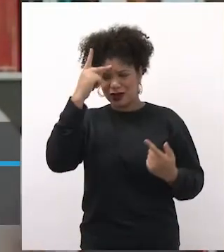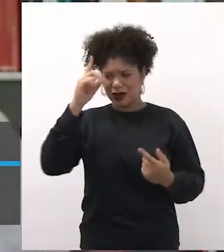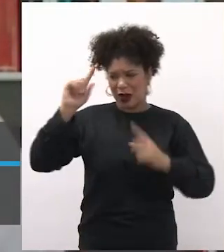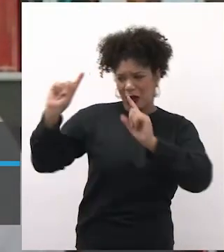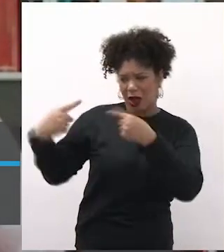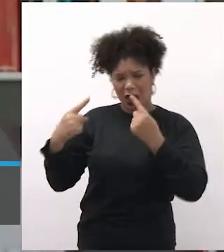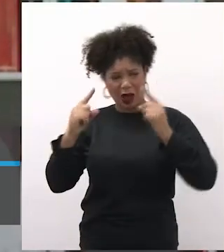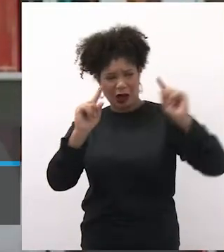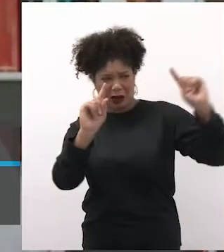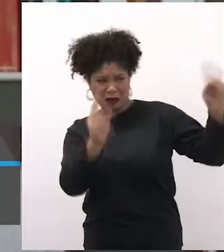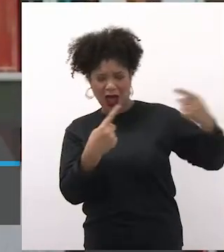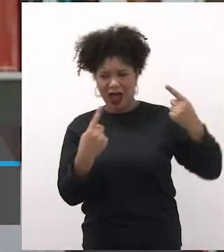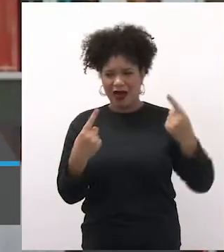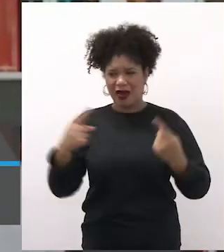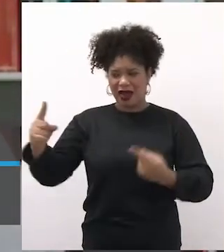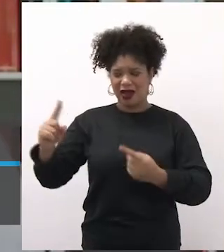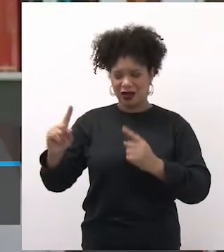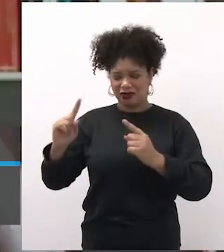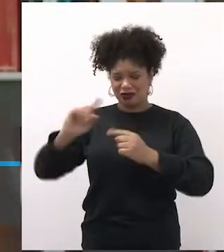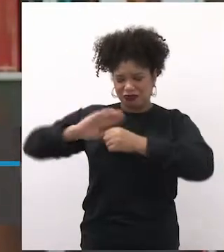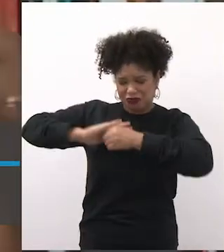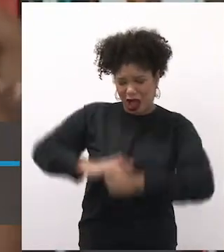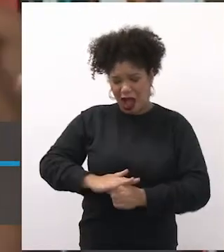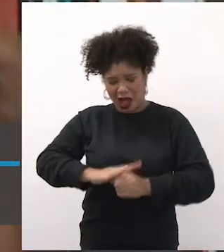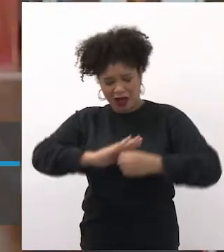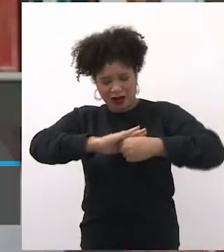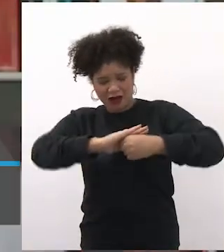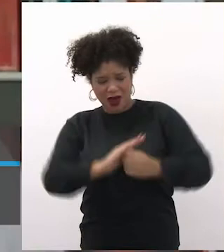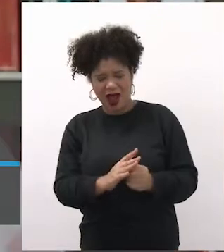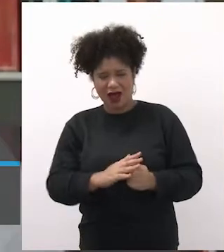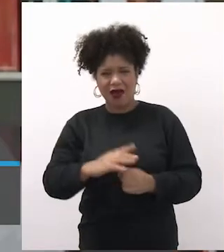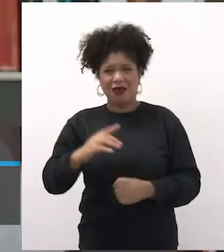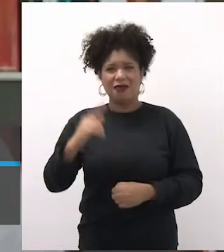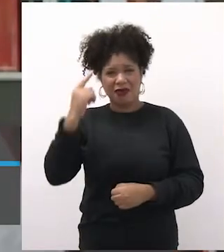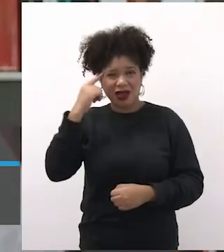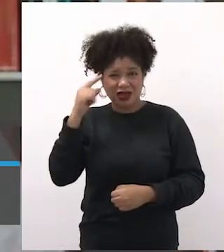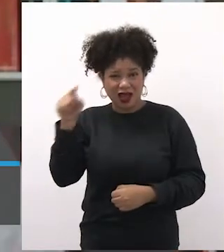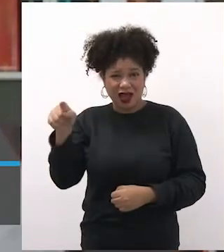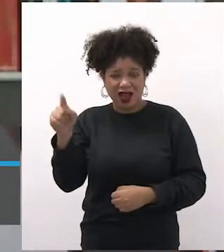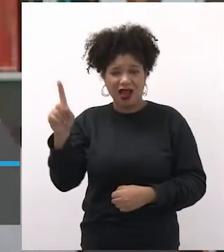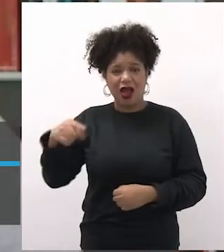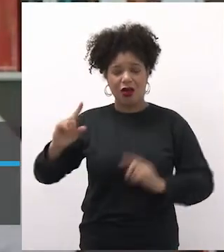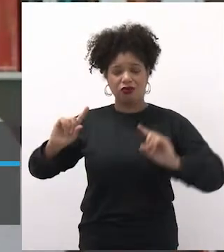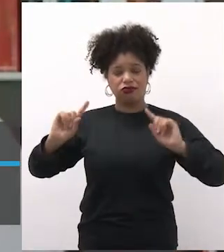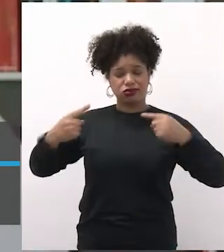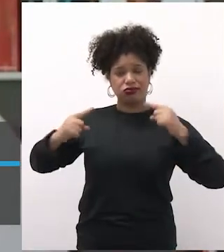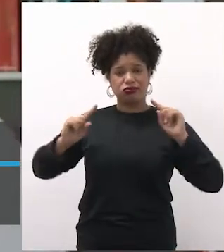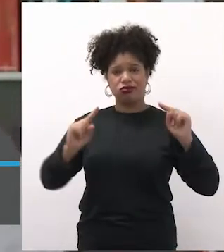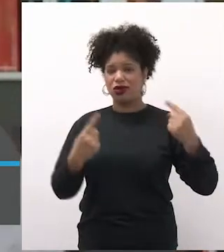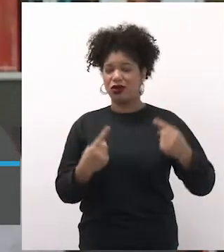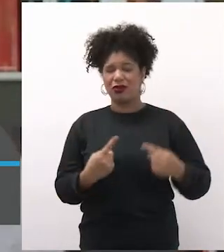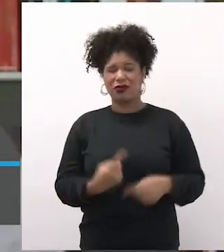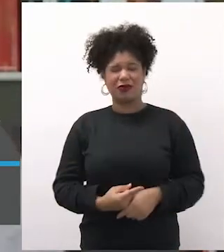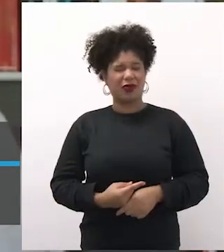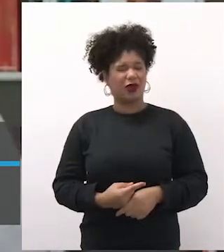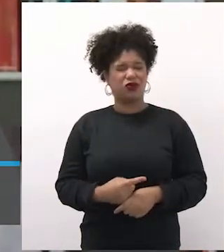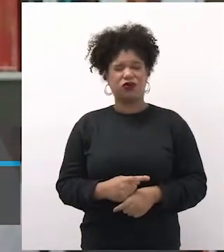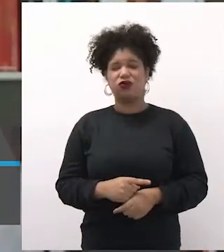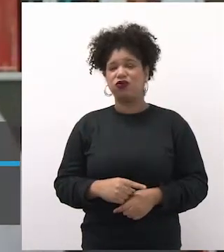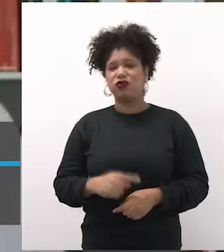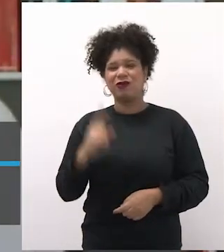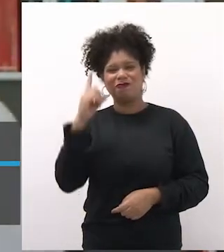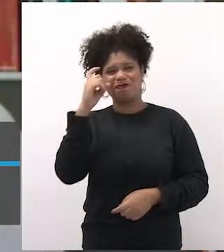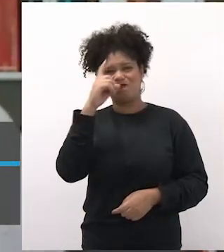pela necessidade que o outro tem de diminuir, que achar que diminui você diante dos outros, é uma dor horrível. Então, quando